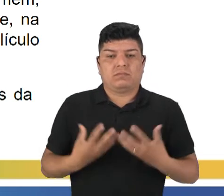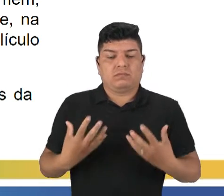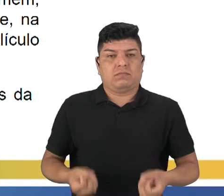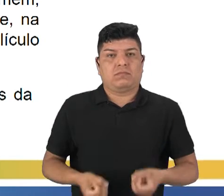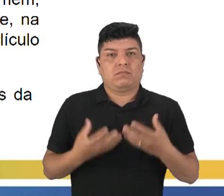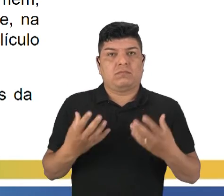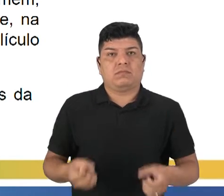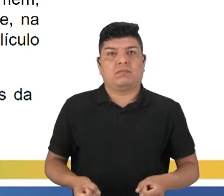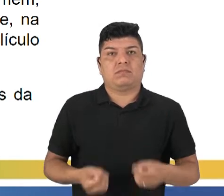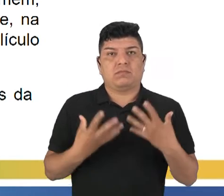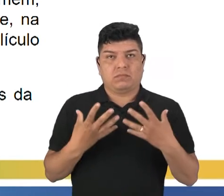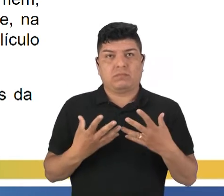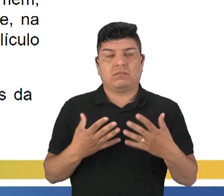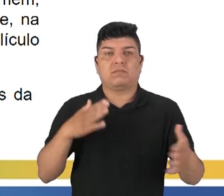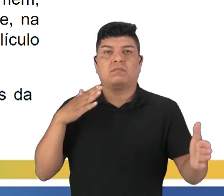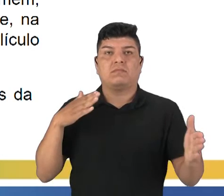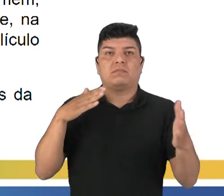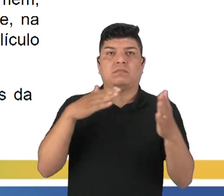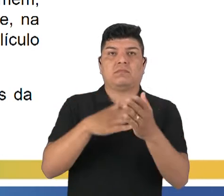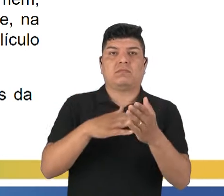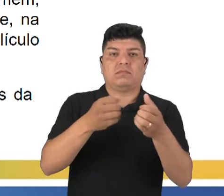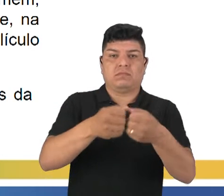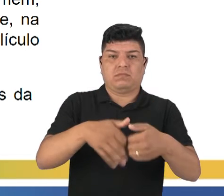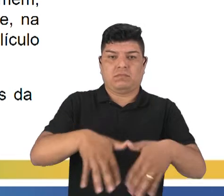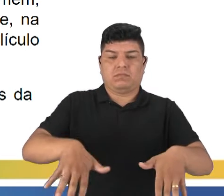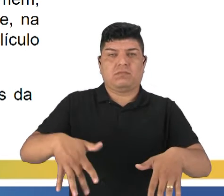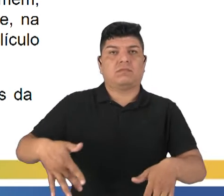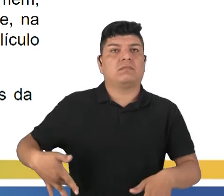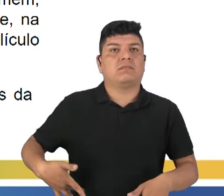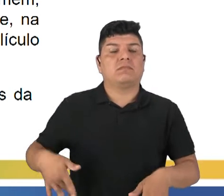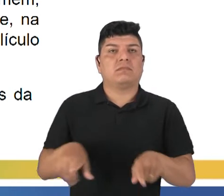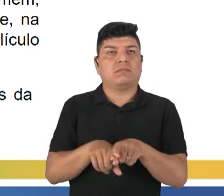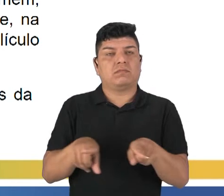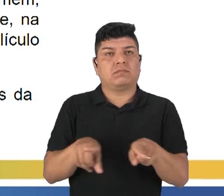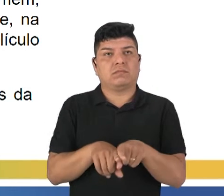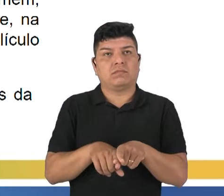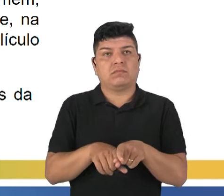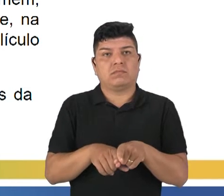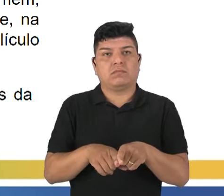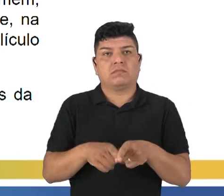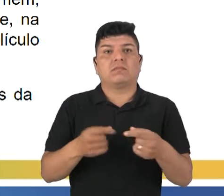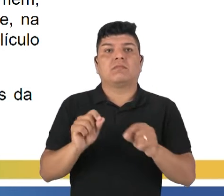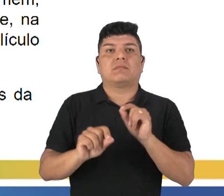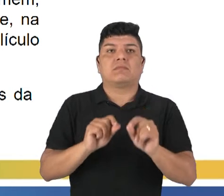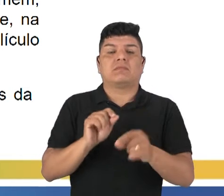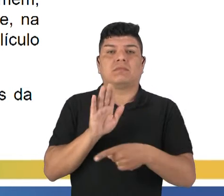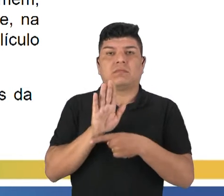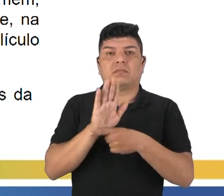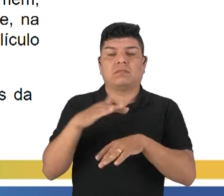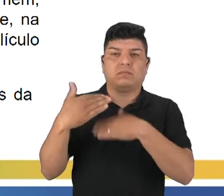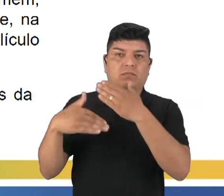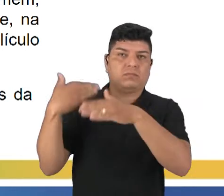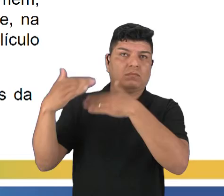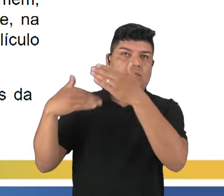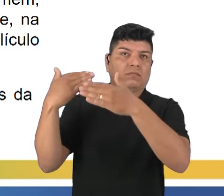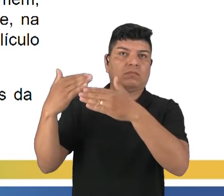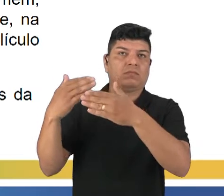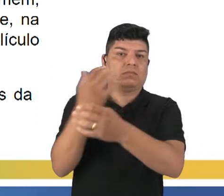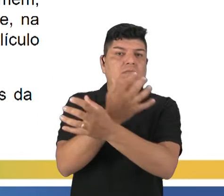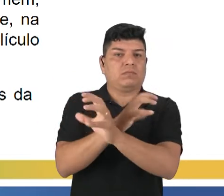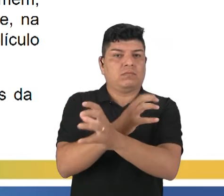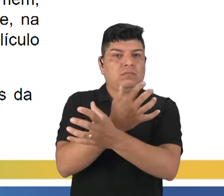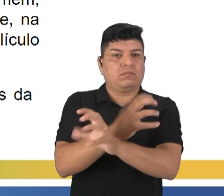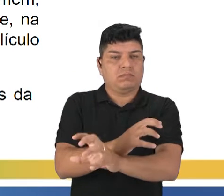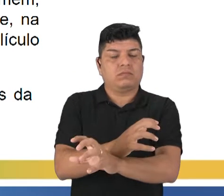pelo córtex até as glândulas suprarrenais, hormônios do crescimento, que ajudam ao desenvolvimento dos ossos,